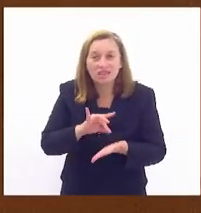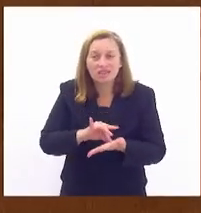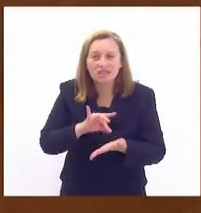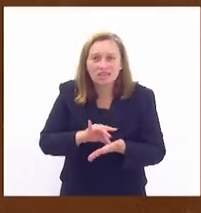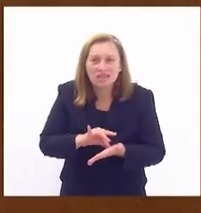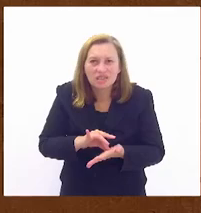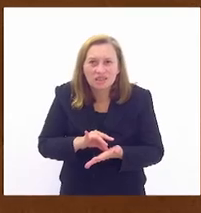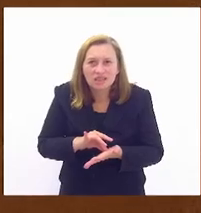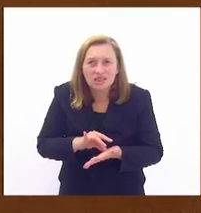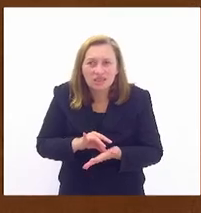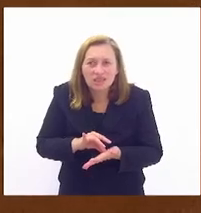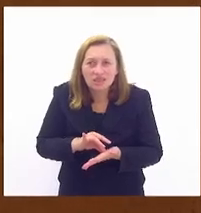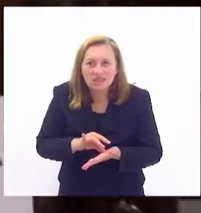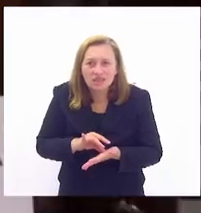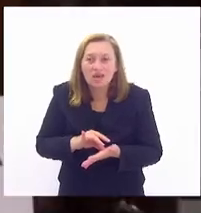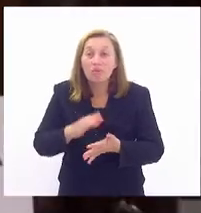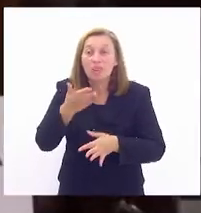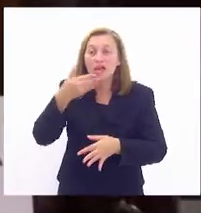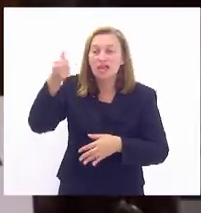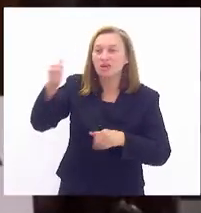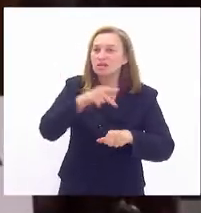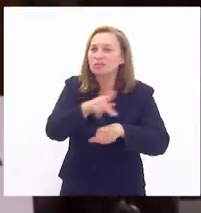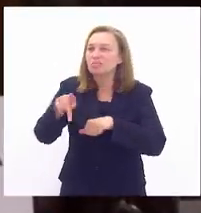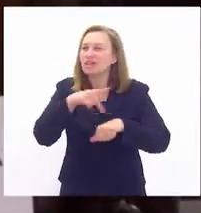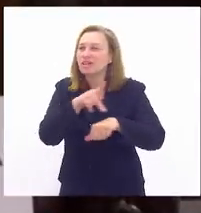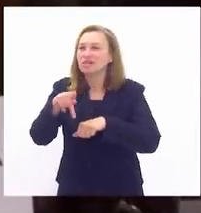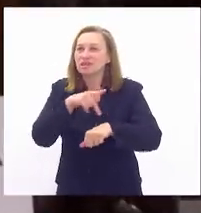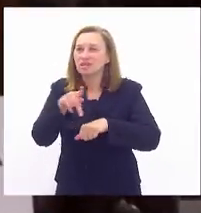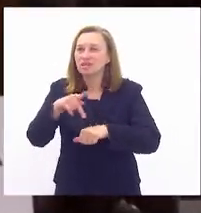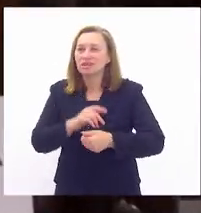robustas do país.